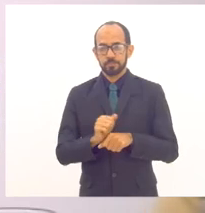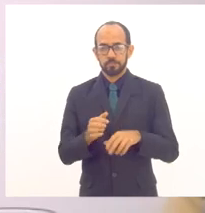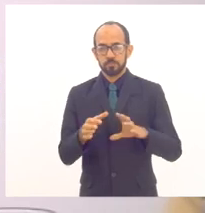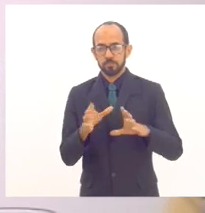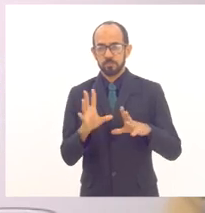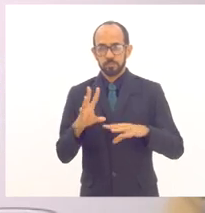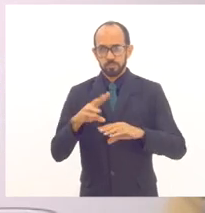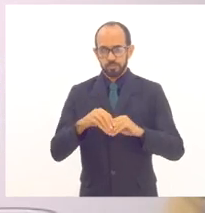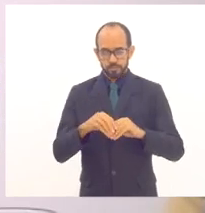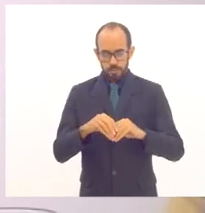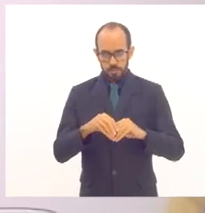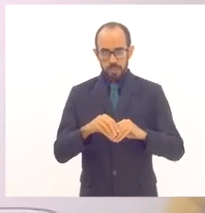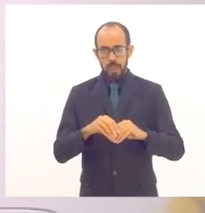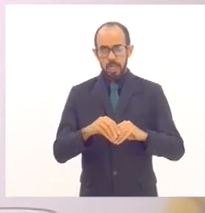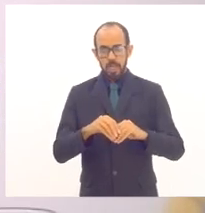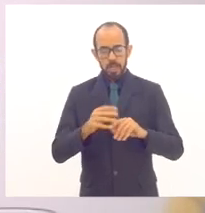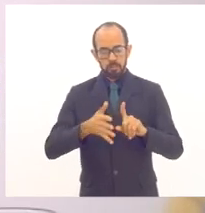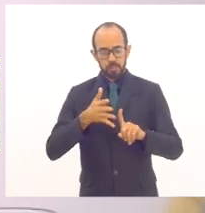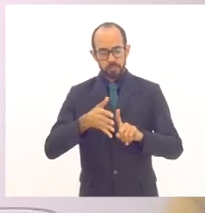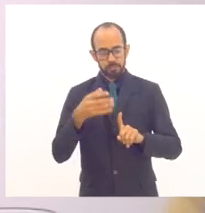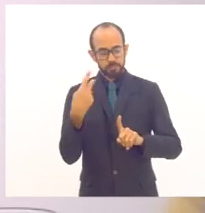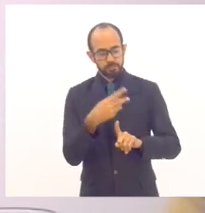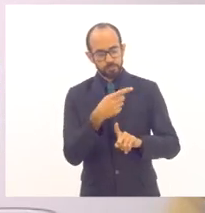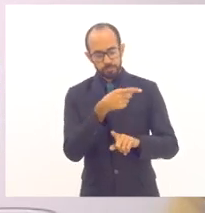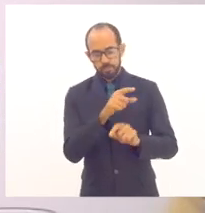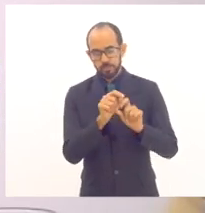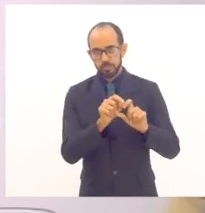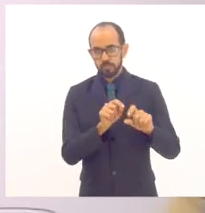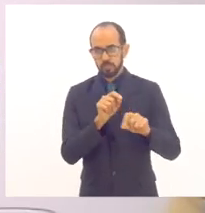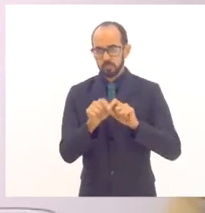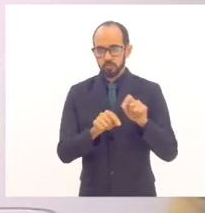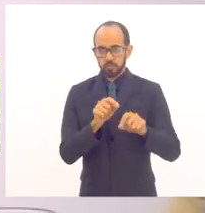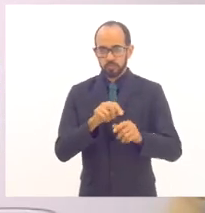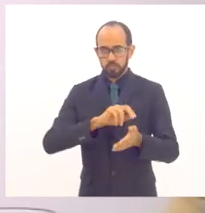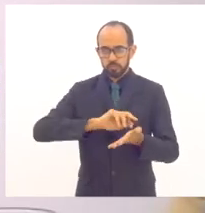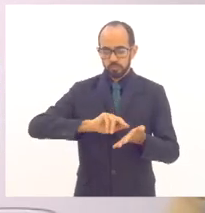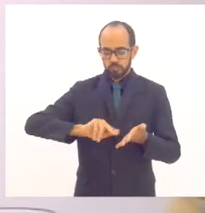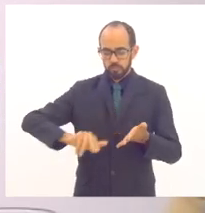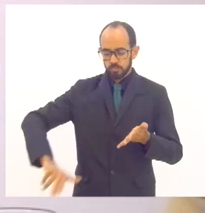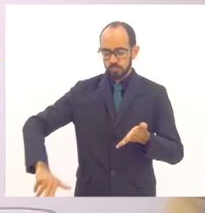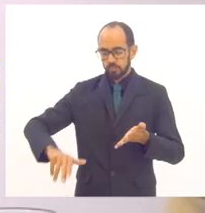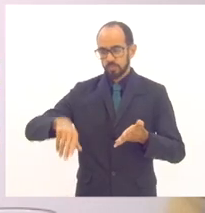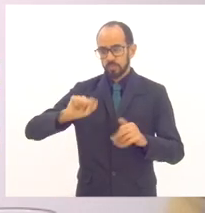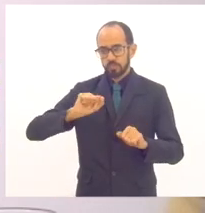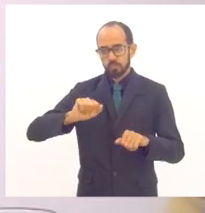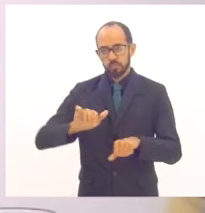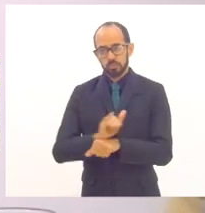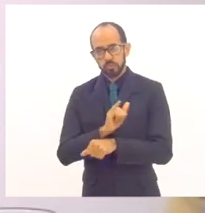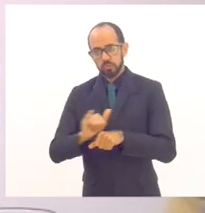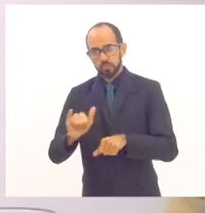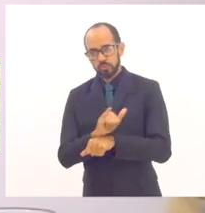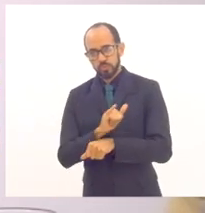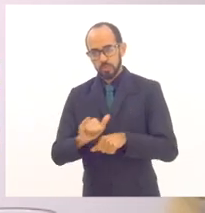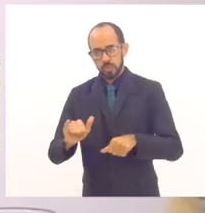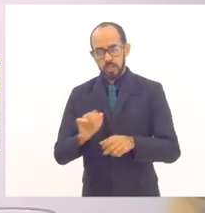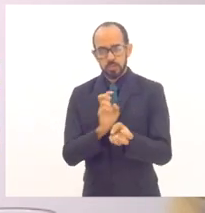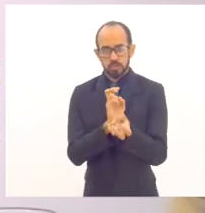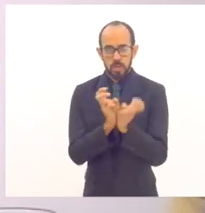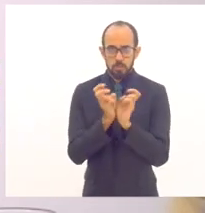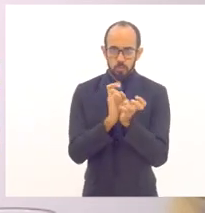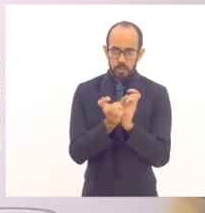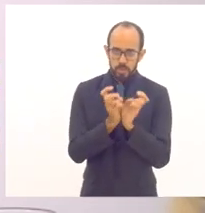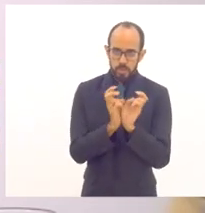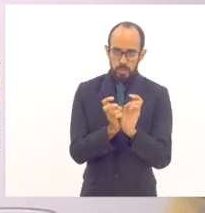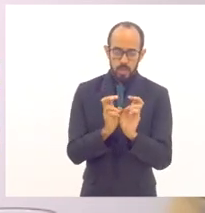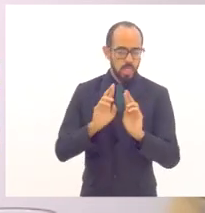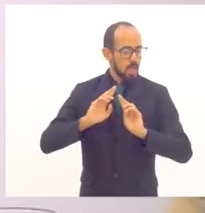juntar minha fala deles no que diz respeito à pluralidade das formas de se fazer capoeira, que não